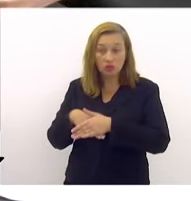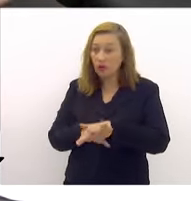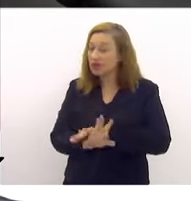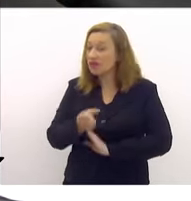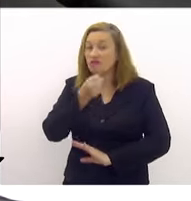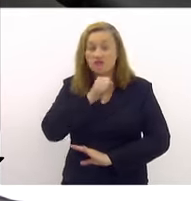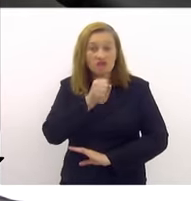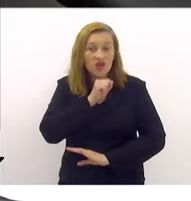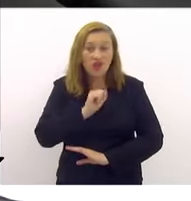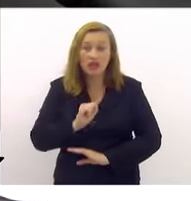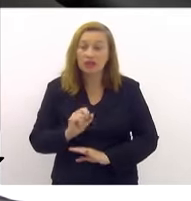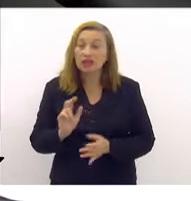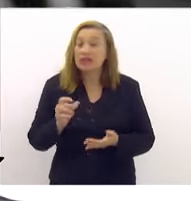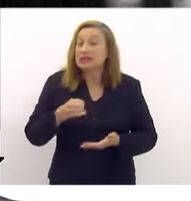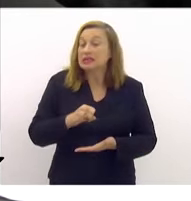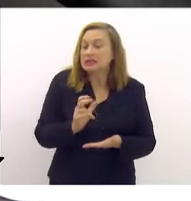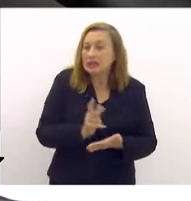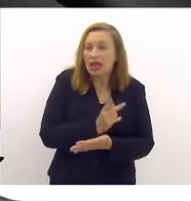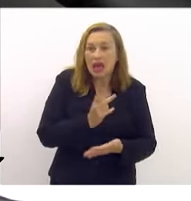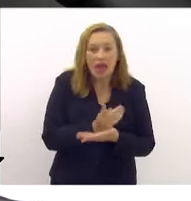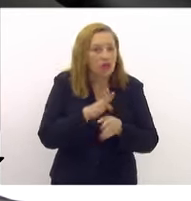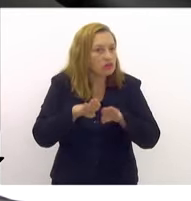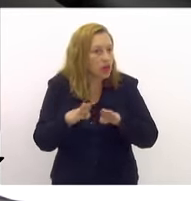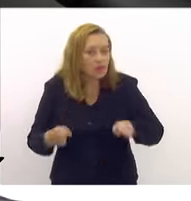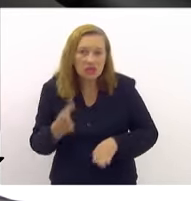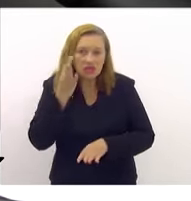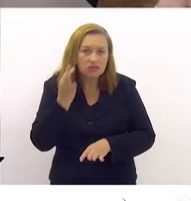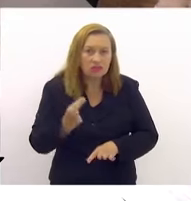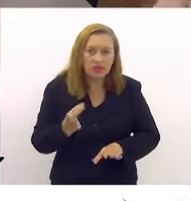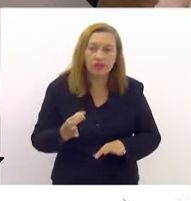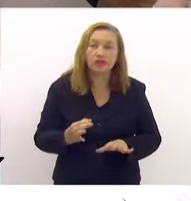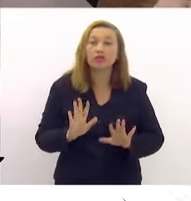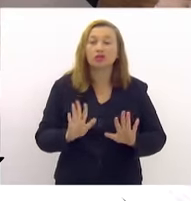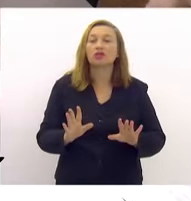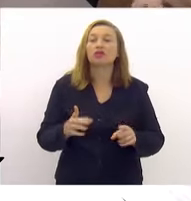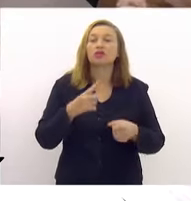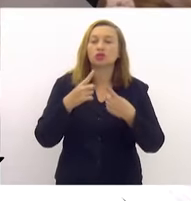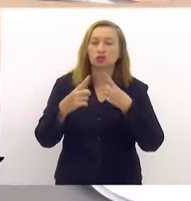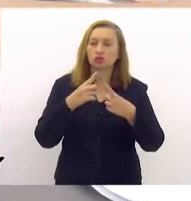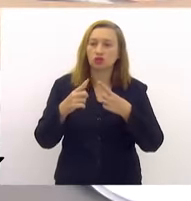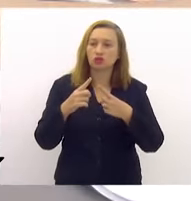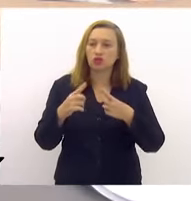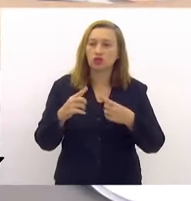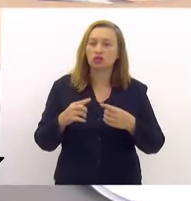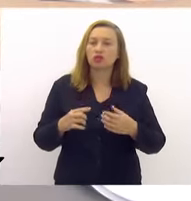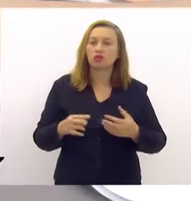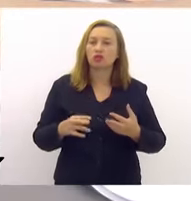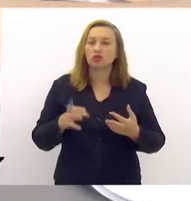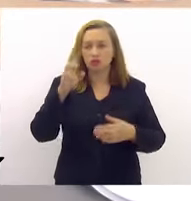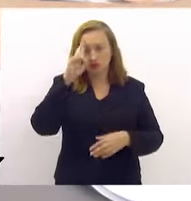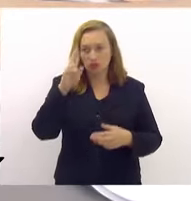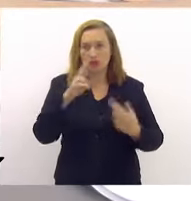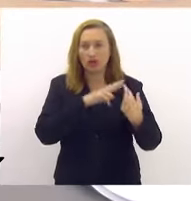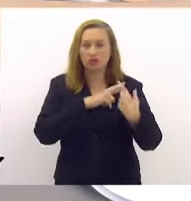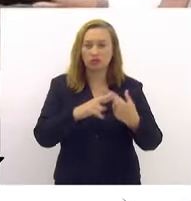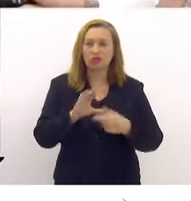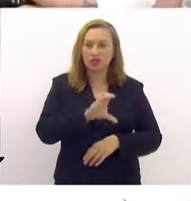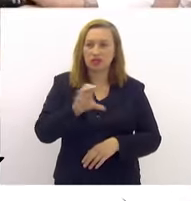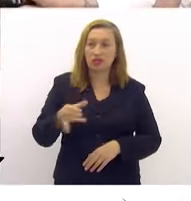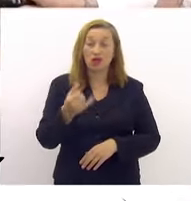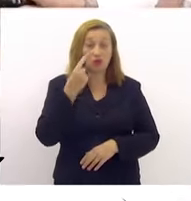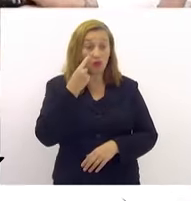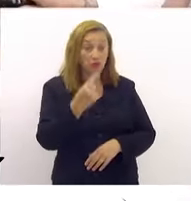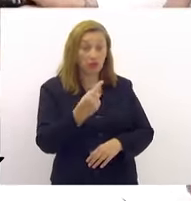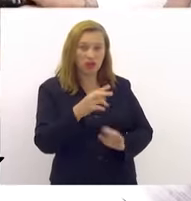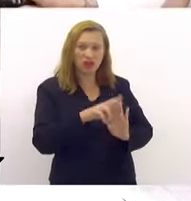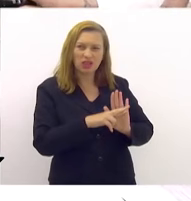Exatamente. Se é erro da mesa... Vou verificar o regimento. Outra discussão. Presidente, Vossa Excelência, com a autoridade, presidente da CCJ... Só me permite, eu vou verificar no regimento,